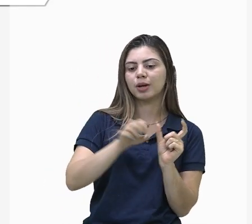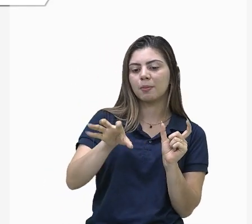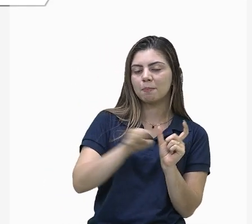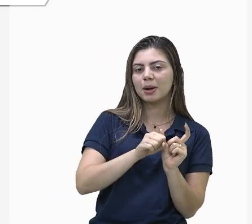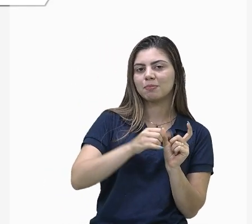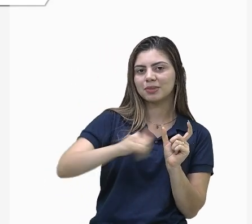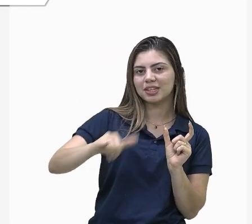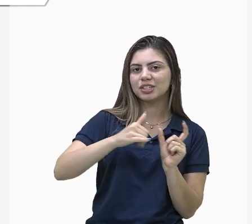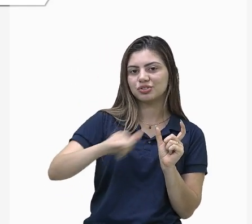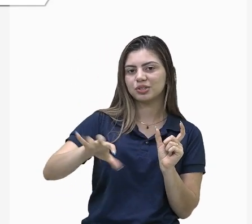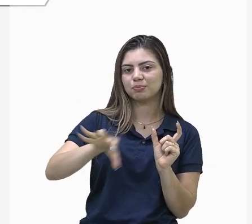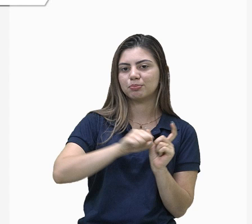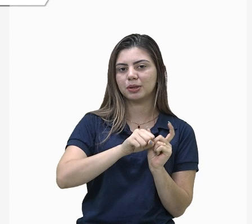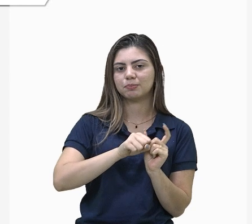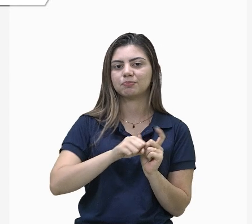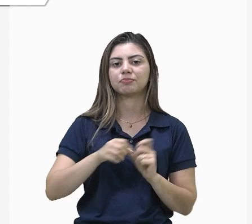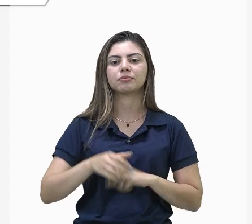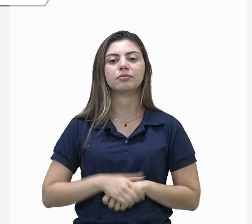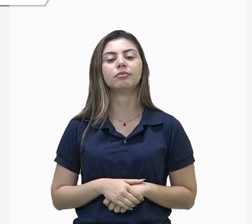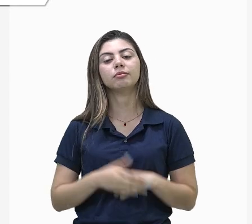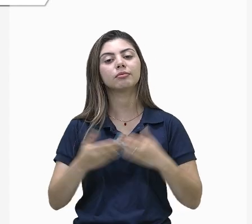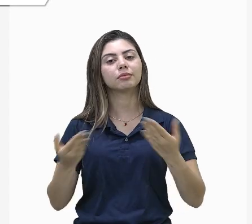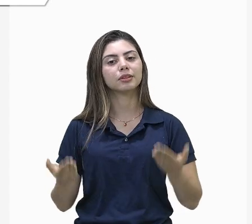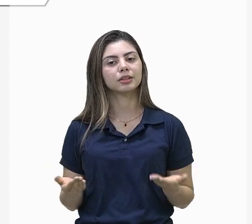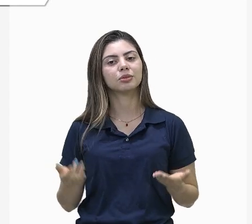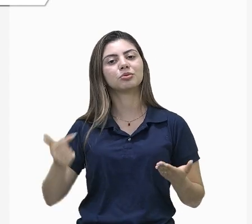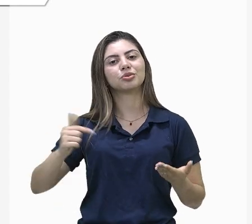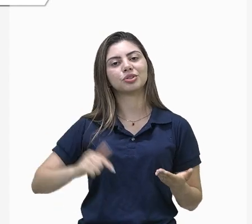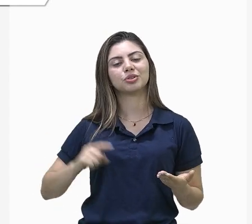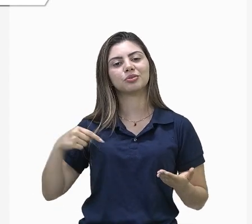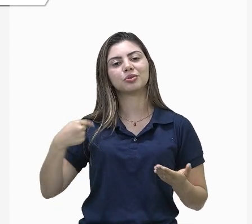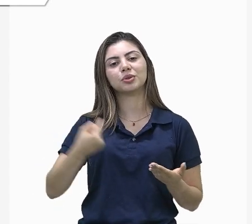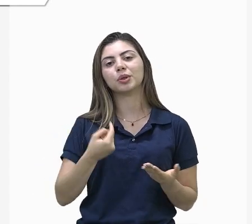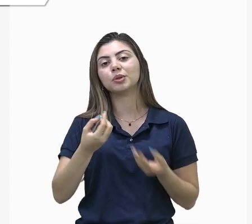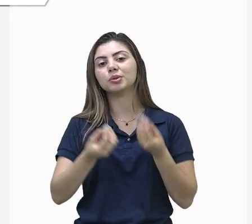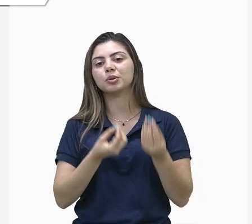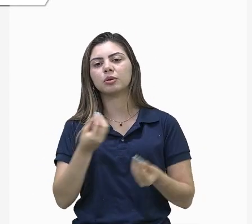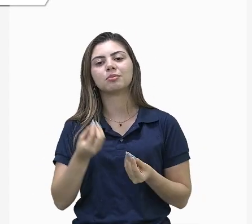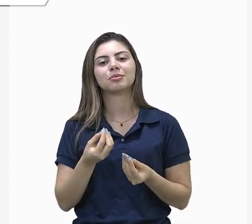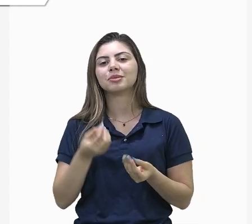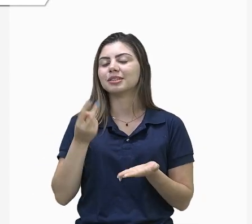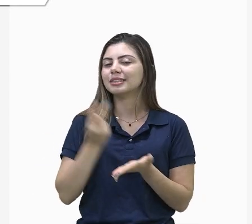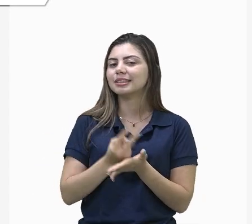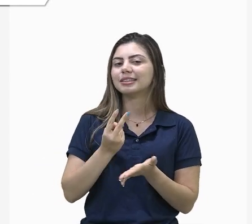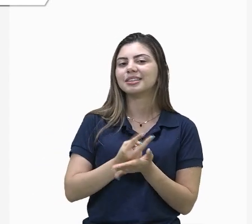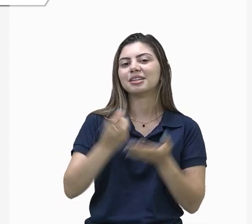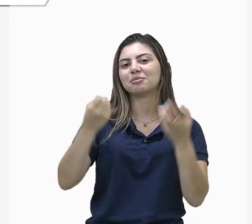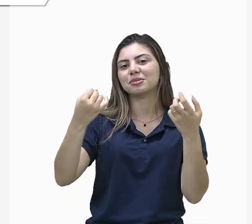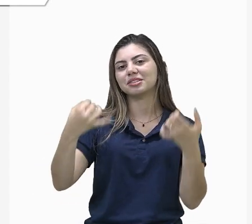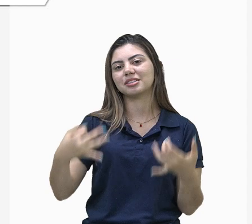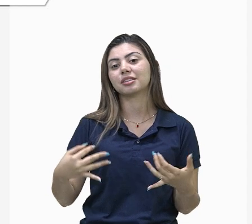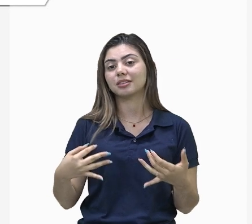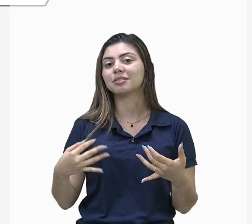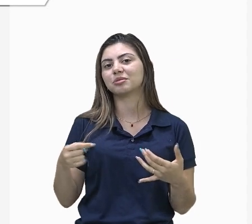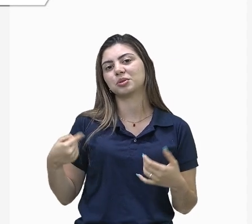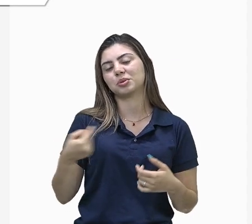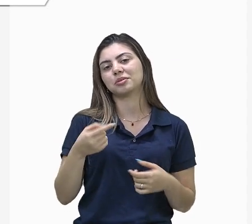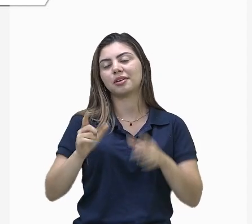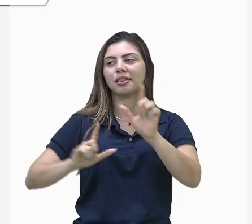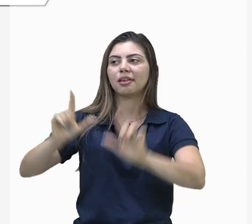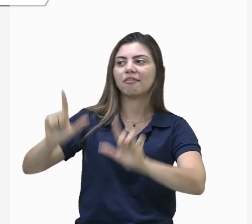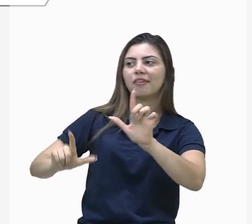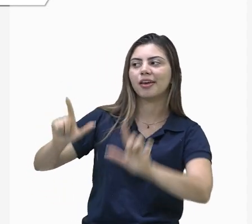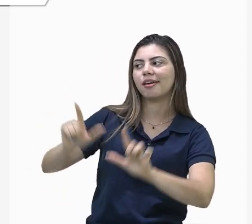só, novamente estamos falando e colocando no nosso cotidiano para alguns que têm uma